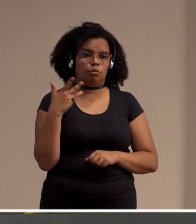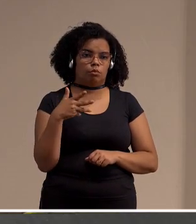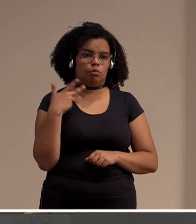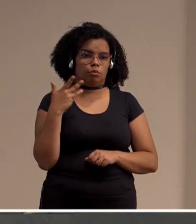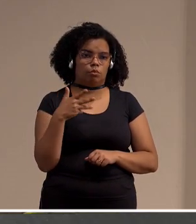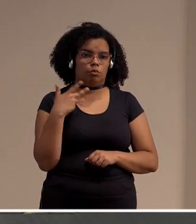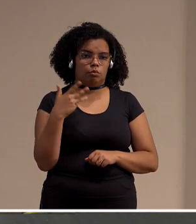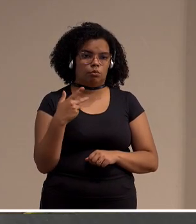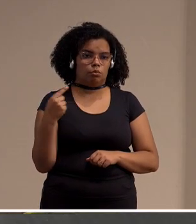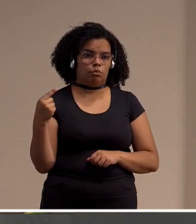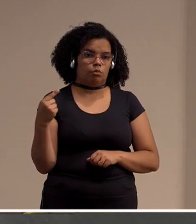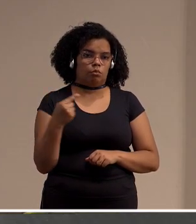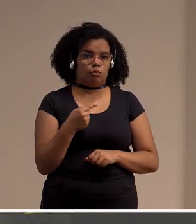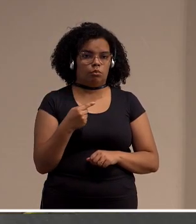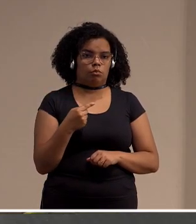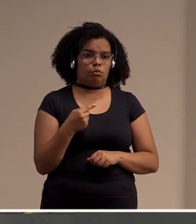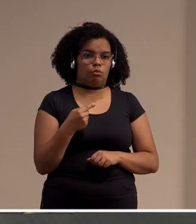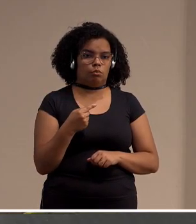desde